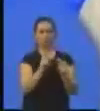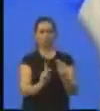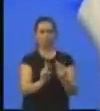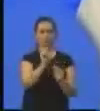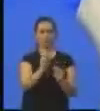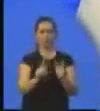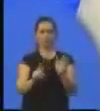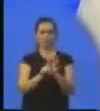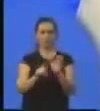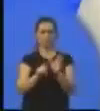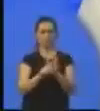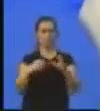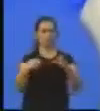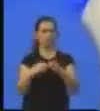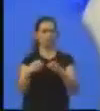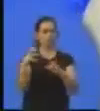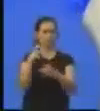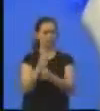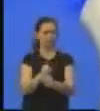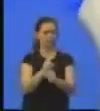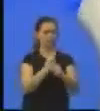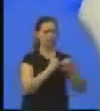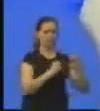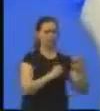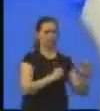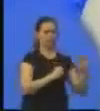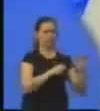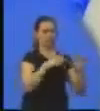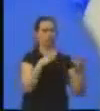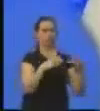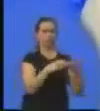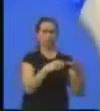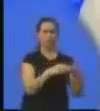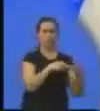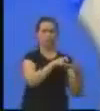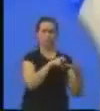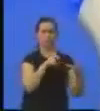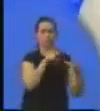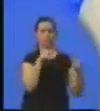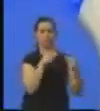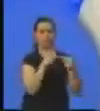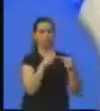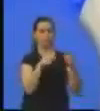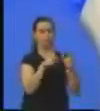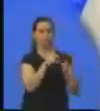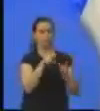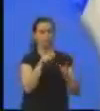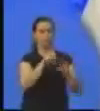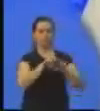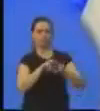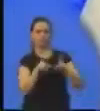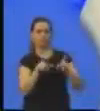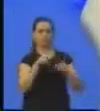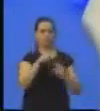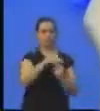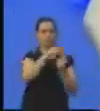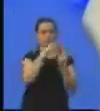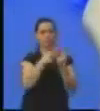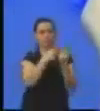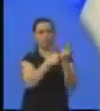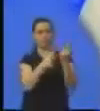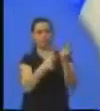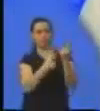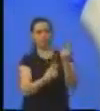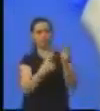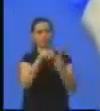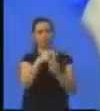aos inteiros. Ou alternativa E, conjunto dos x, tal que x é diferente de π sobre 2